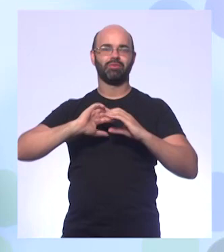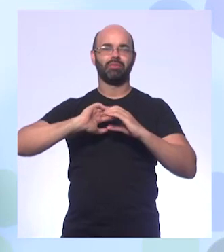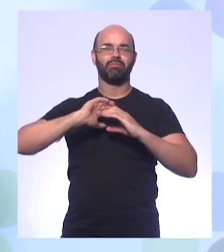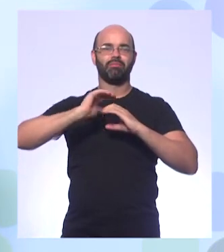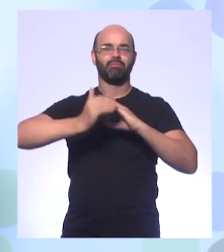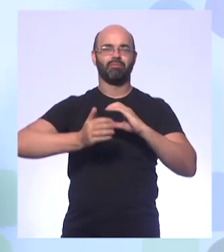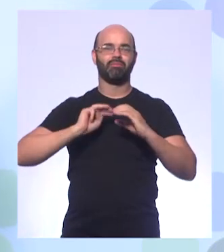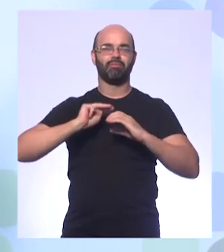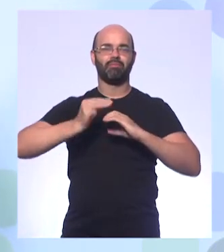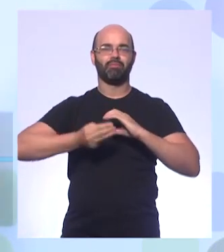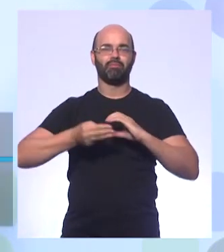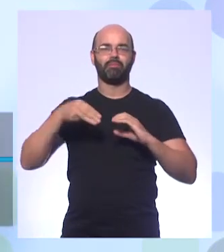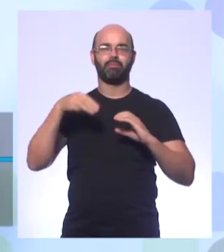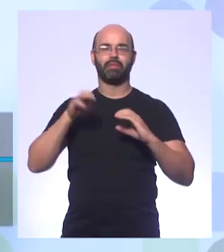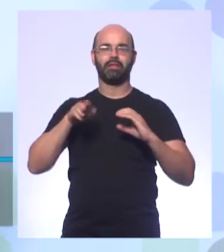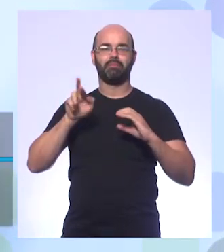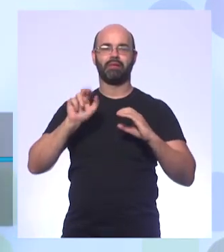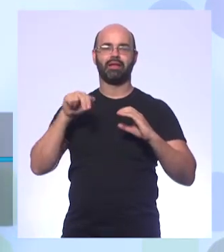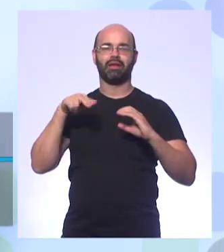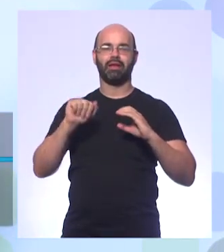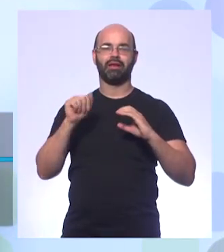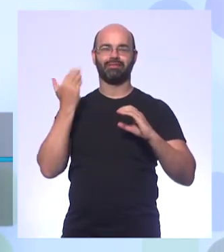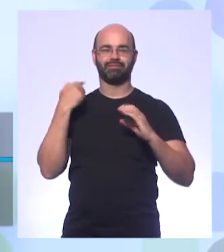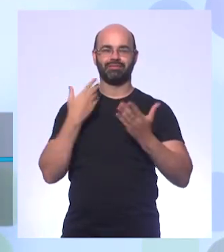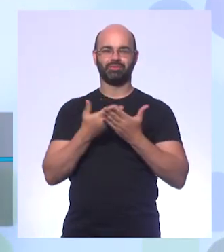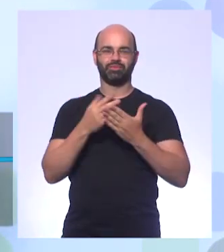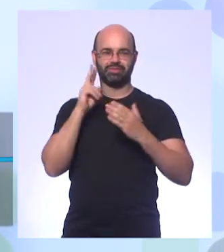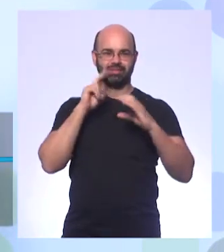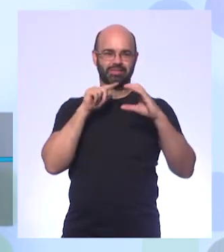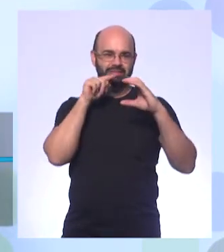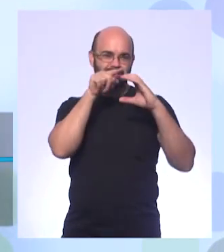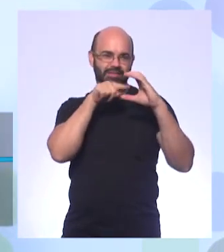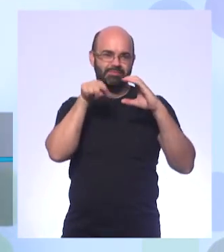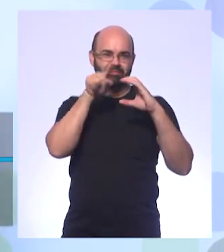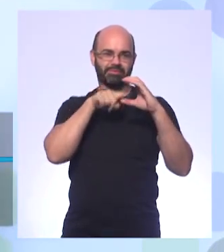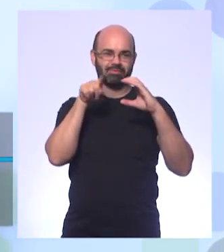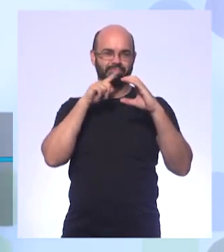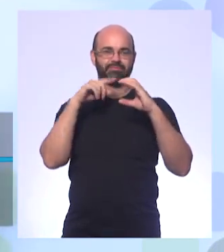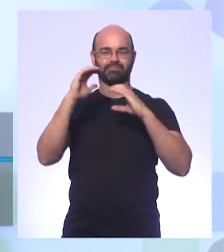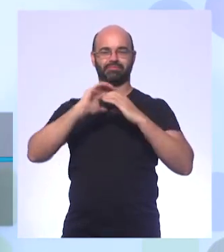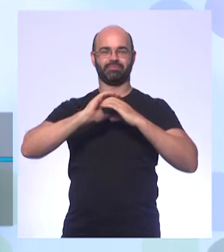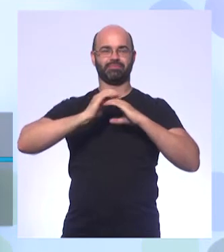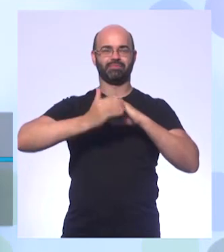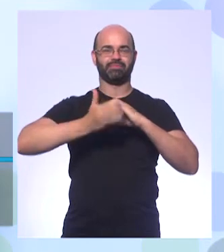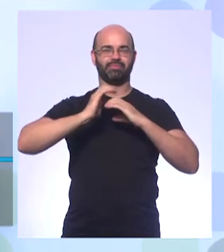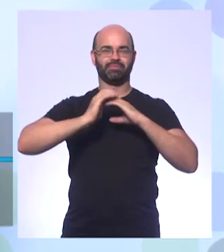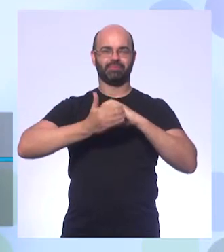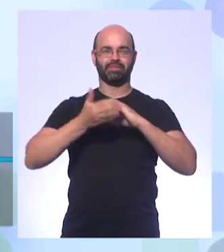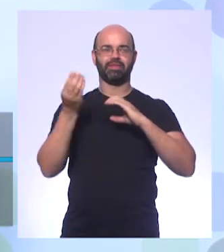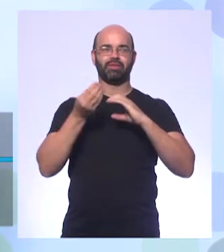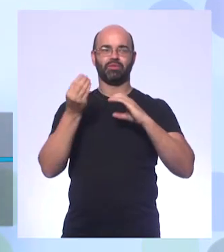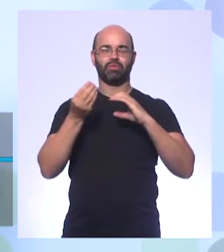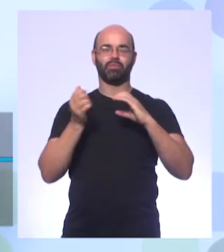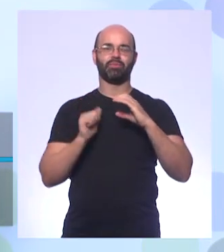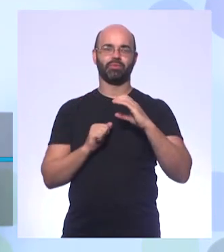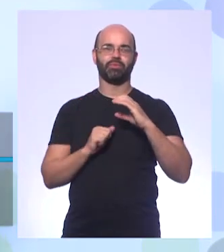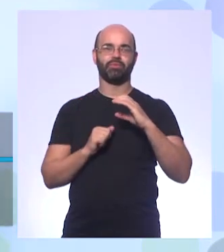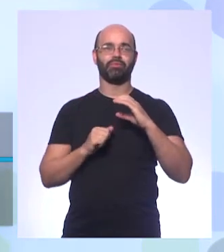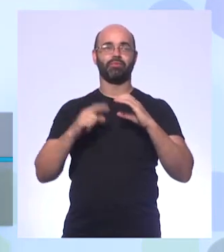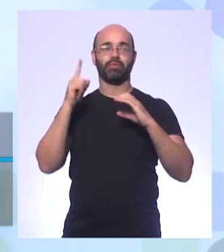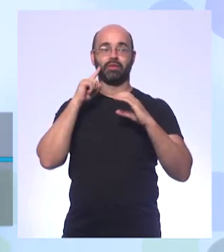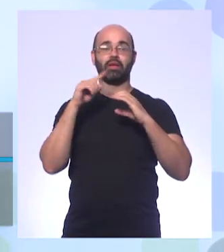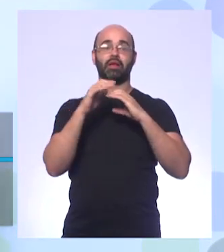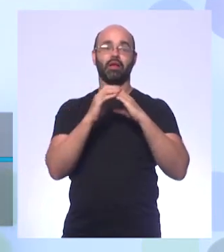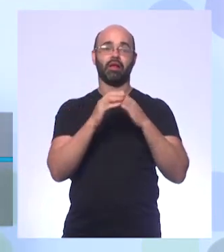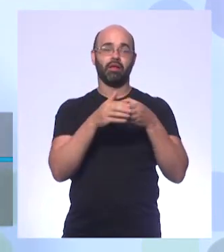viu que existem algumas estruturas lá que tornam a permeabilidade da membrana seletiva. O que quer dizer isso? Ela vai